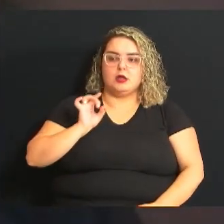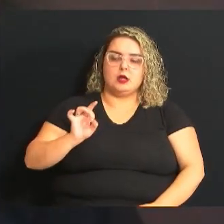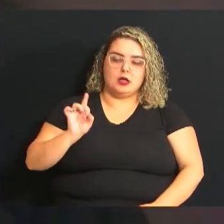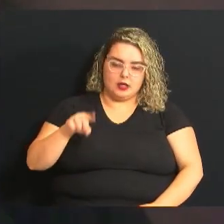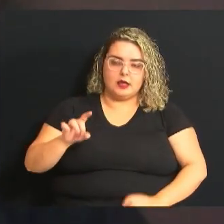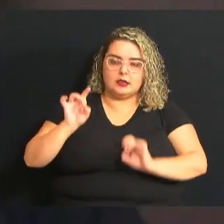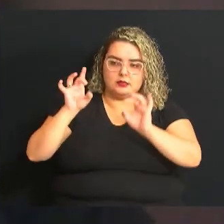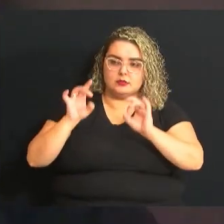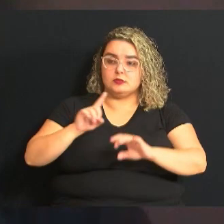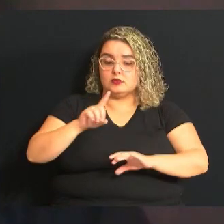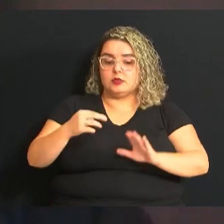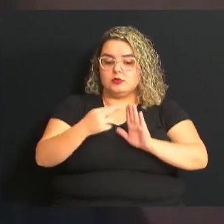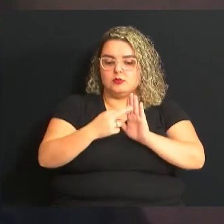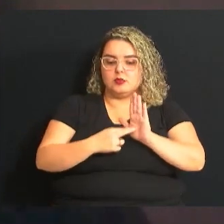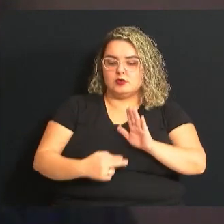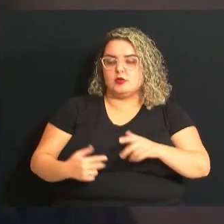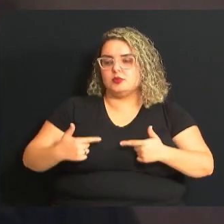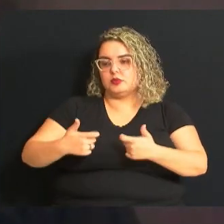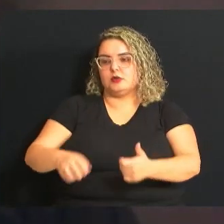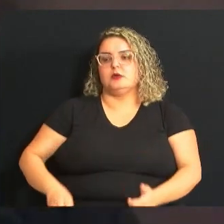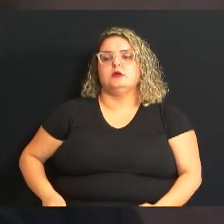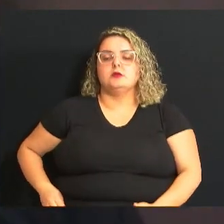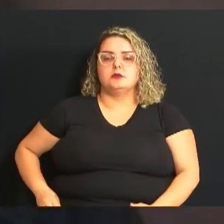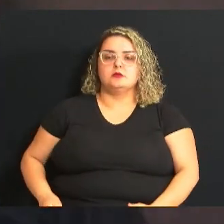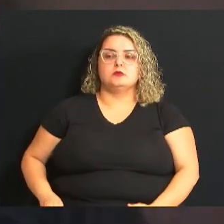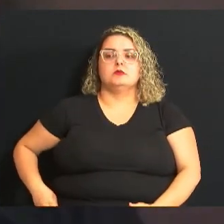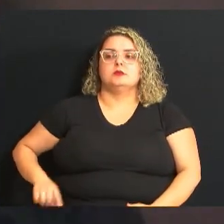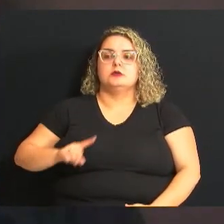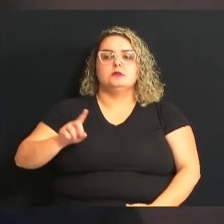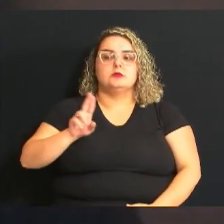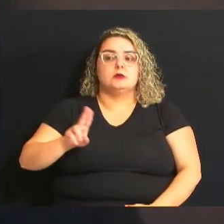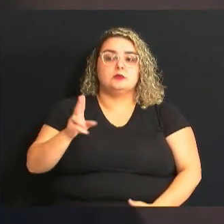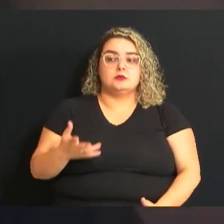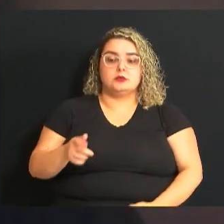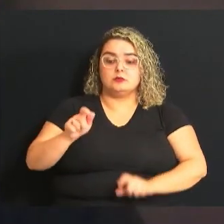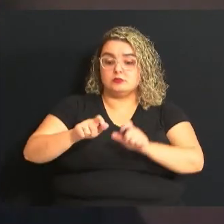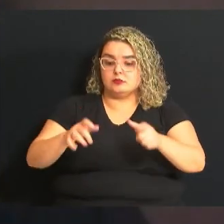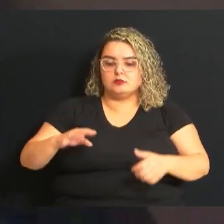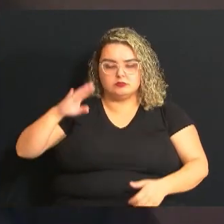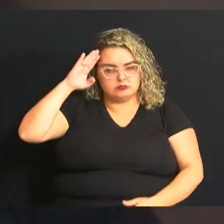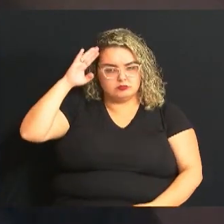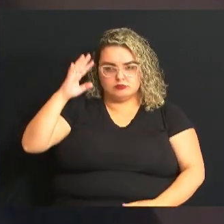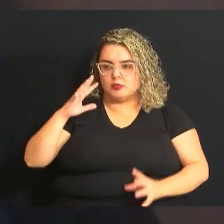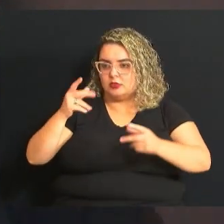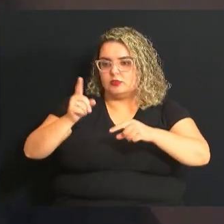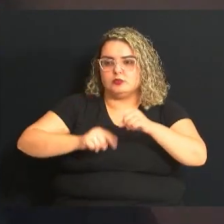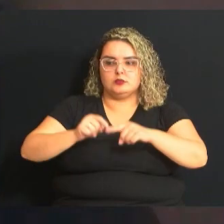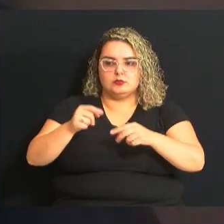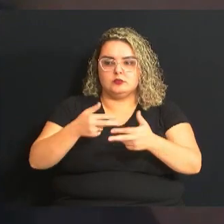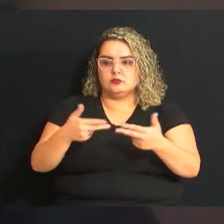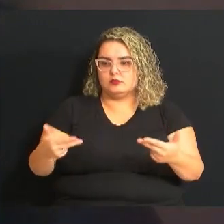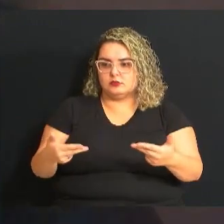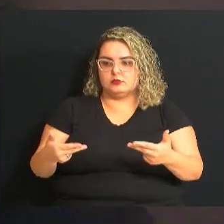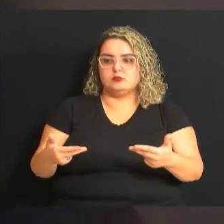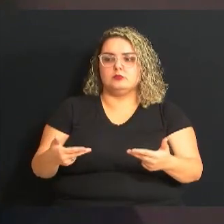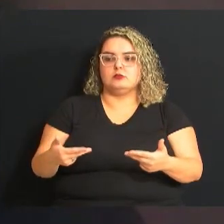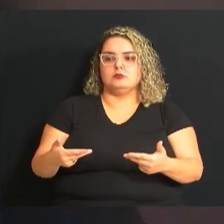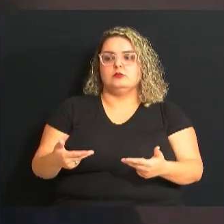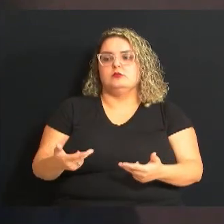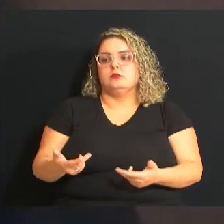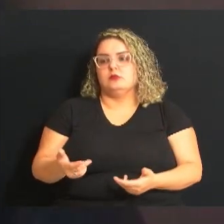diretor, e o incentivo, principalmente de quem está de cima para baixo. Como que as escolas estão lidando? Eu achei